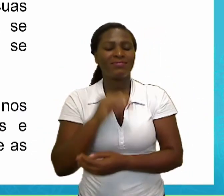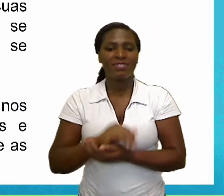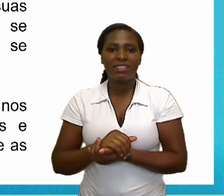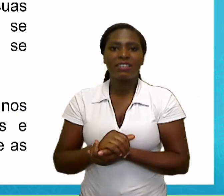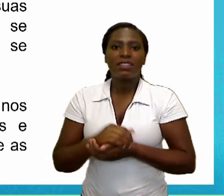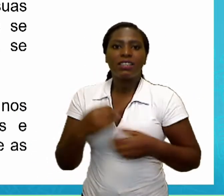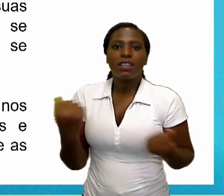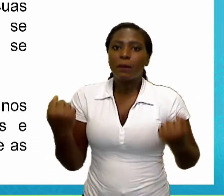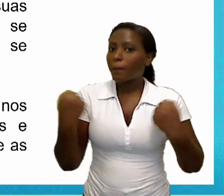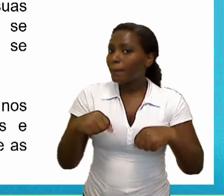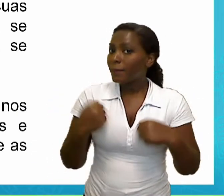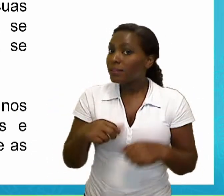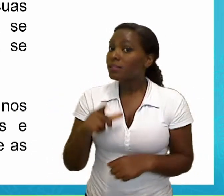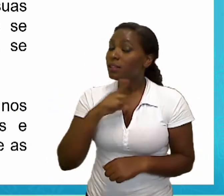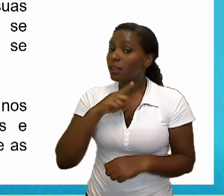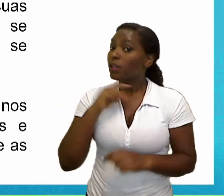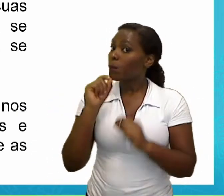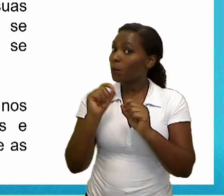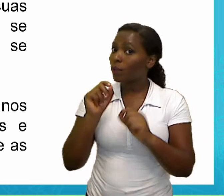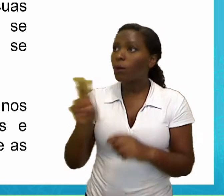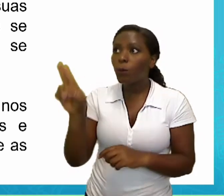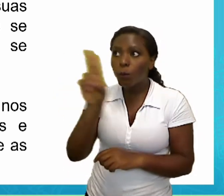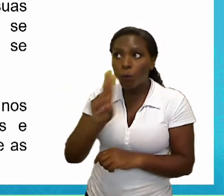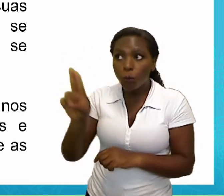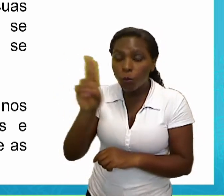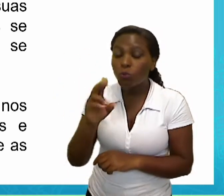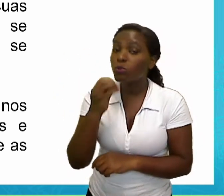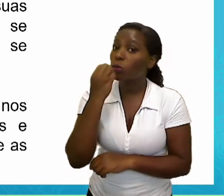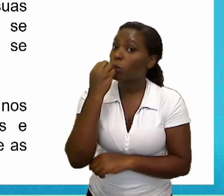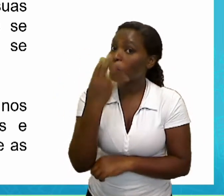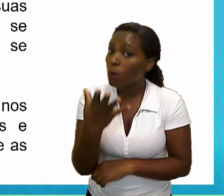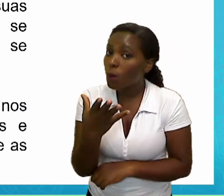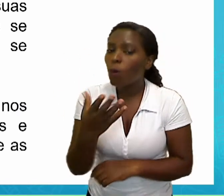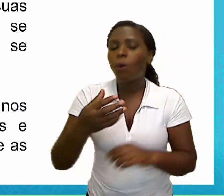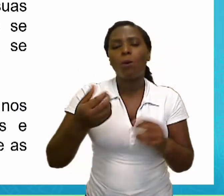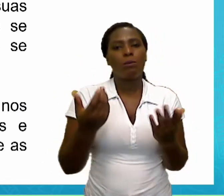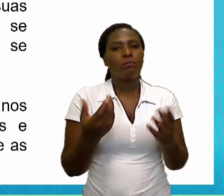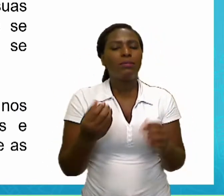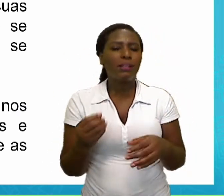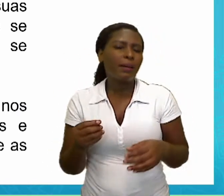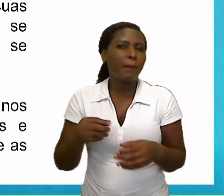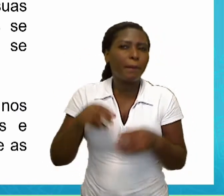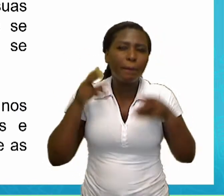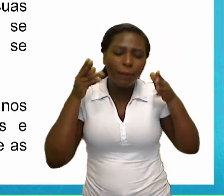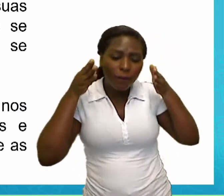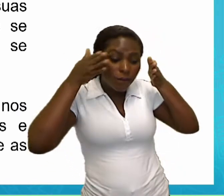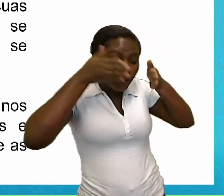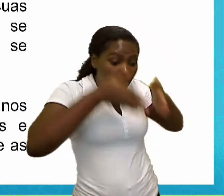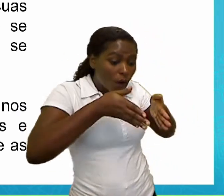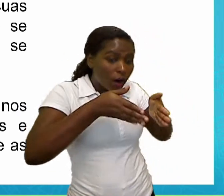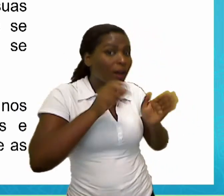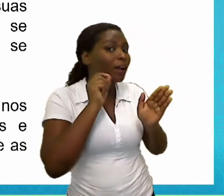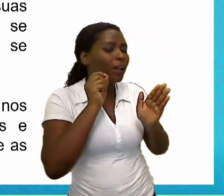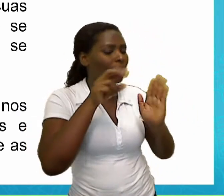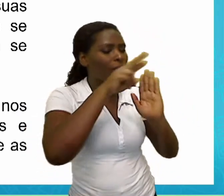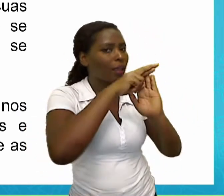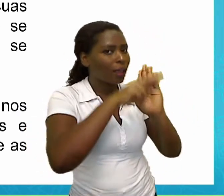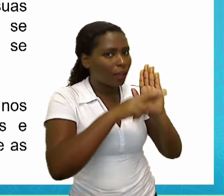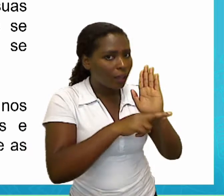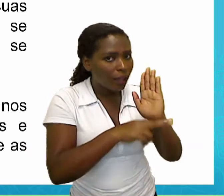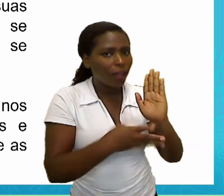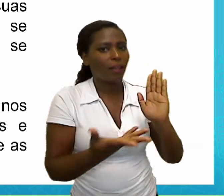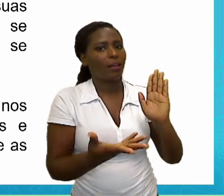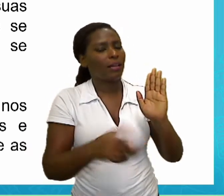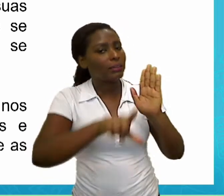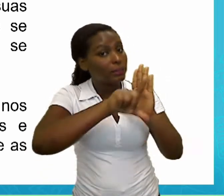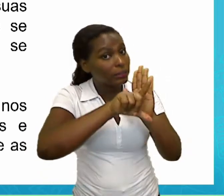Apresentar um bom uso da língua e todas as suas normas e regras pode fazer com que as pessoas se destaquem em tudo